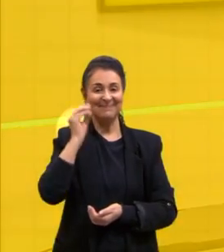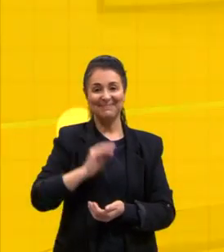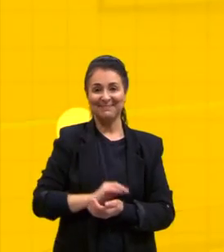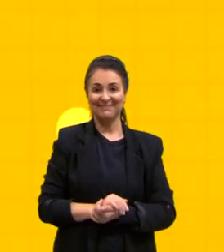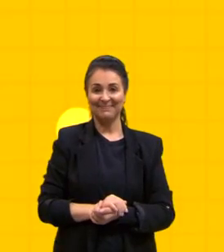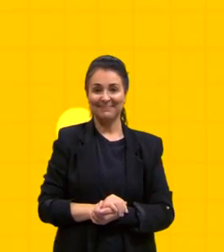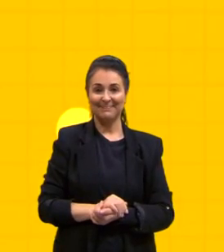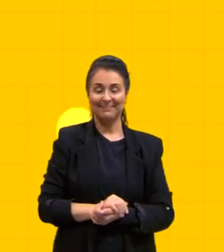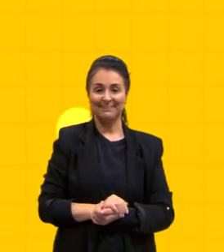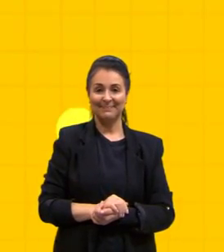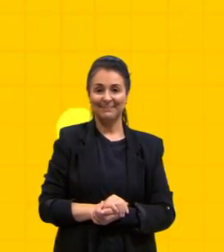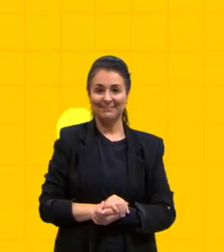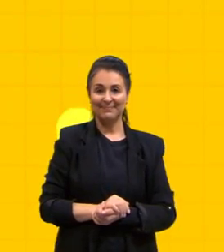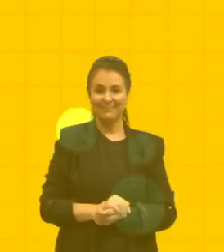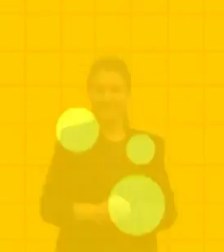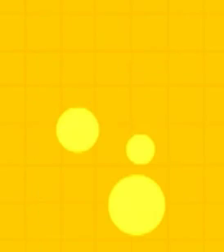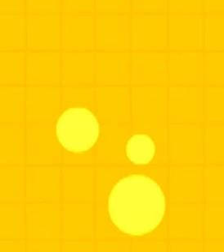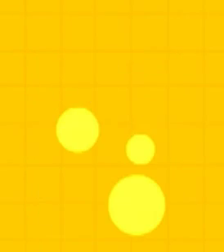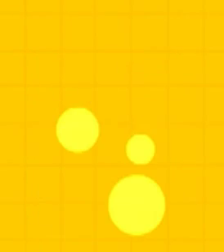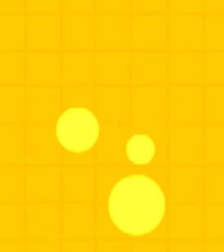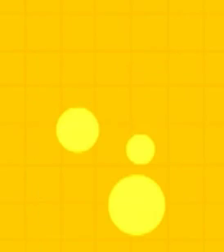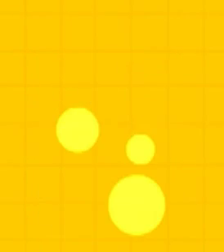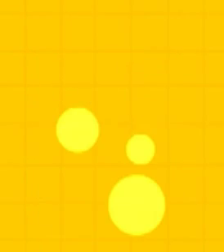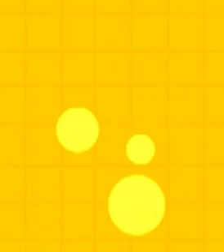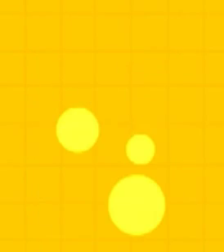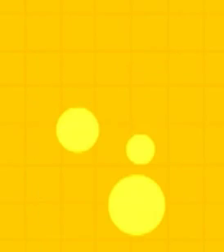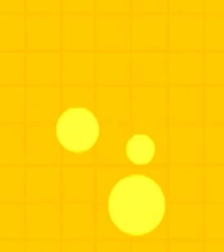Tchau, tchau.